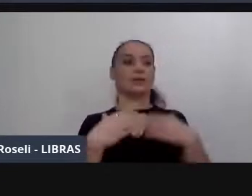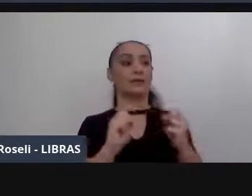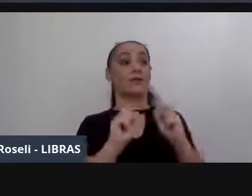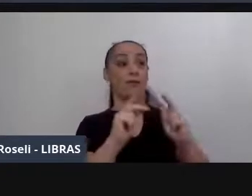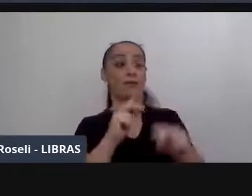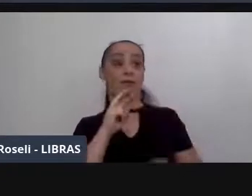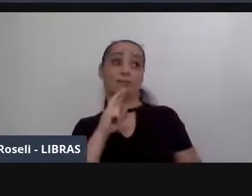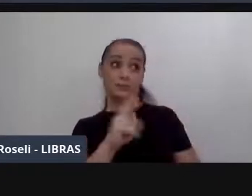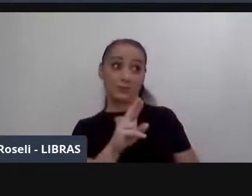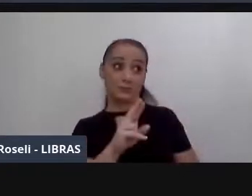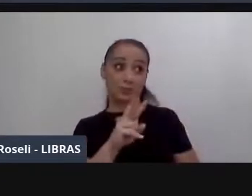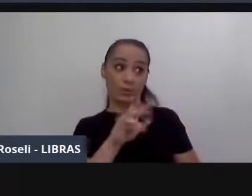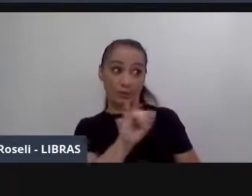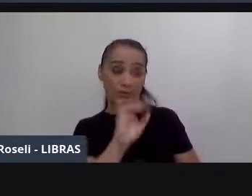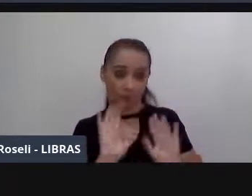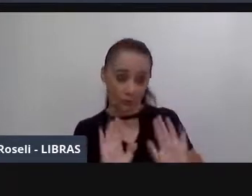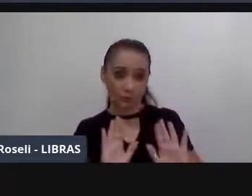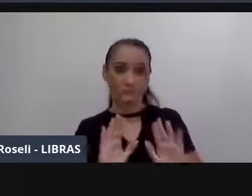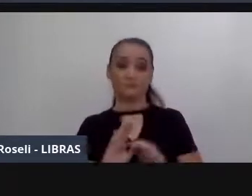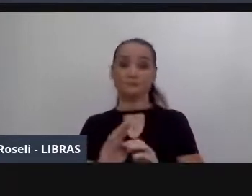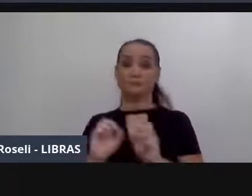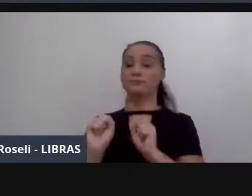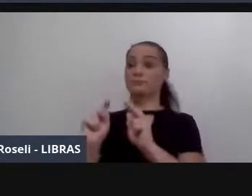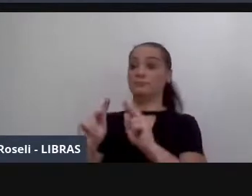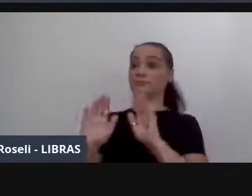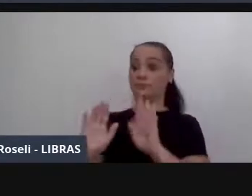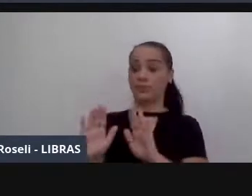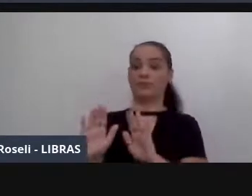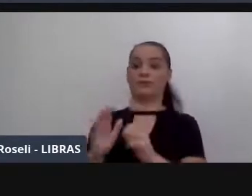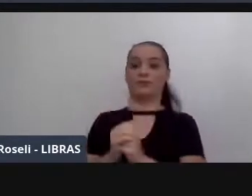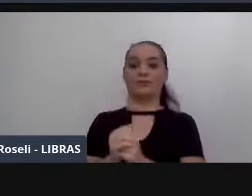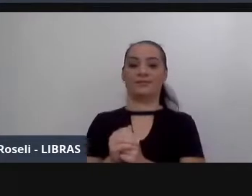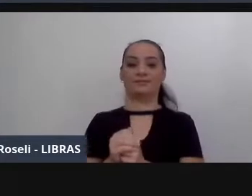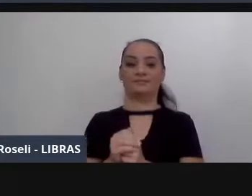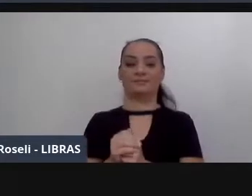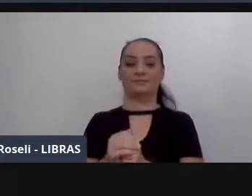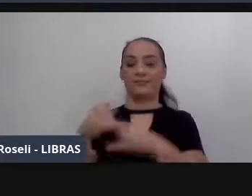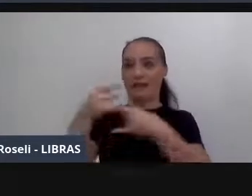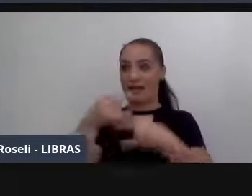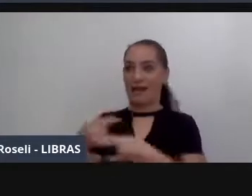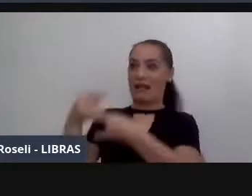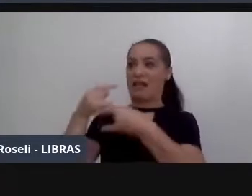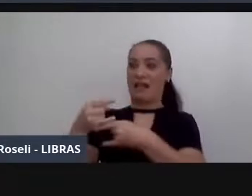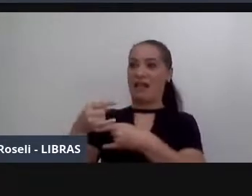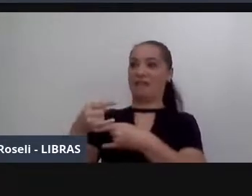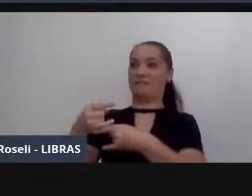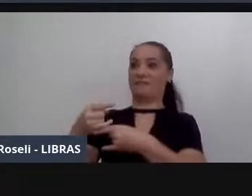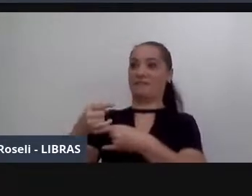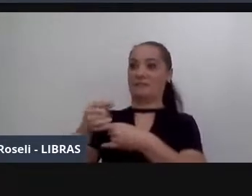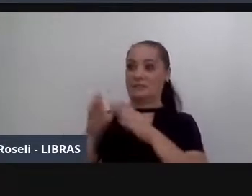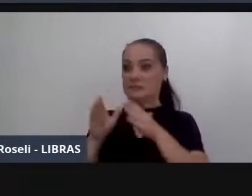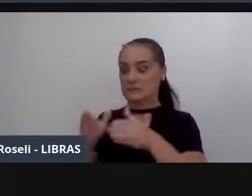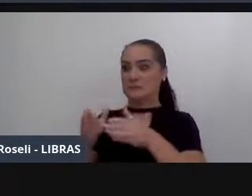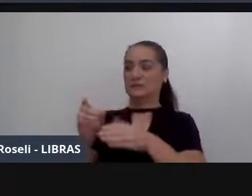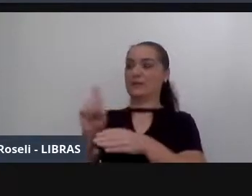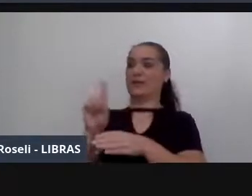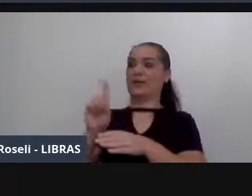eu acho que vai responder. O horário não será engessado, não. Aqui é proibido engessar. Gosto